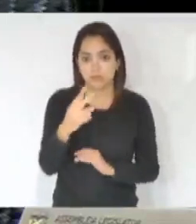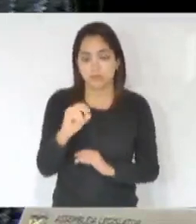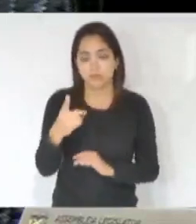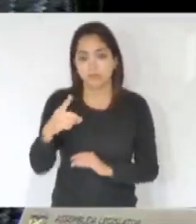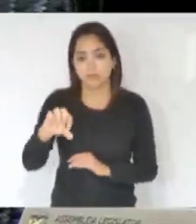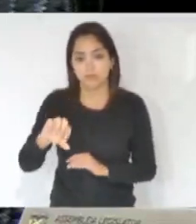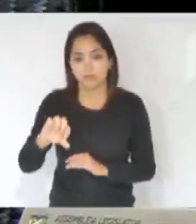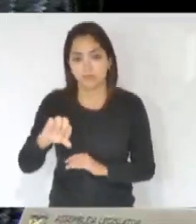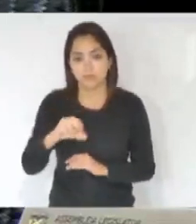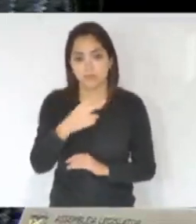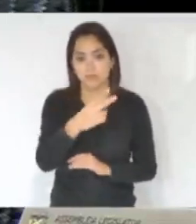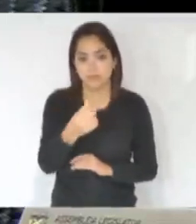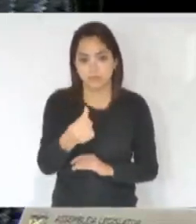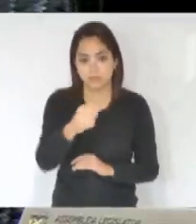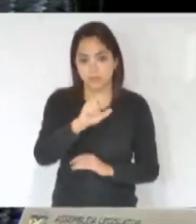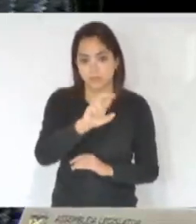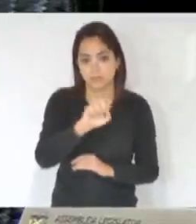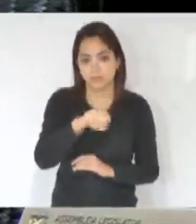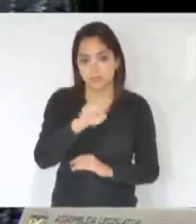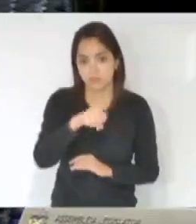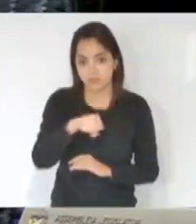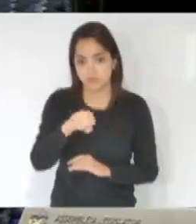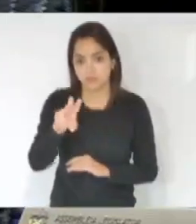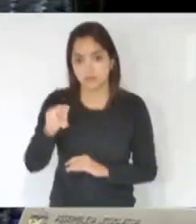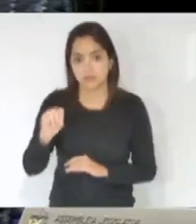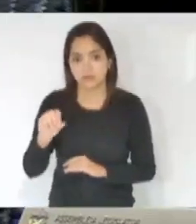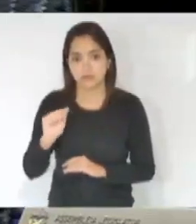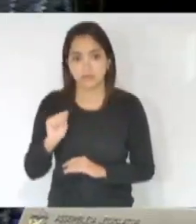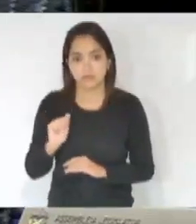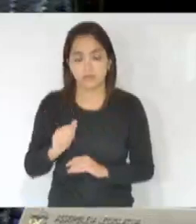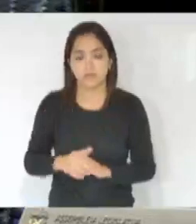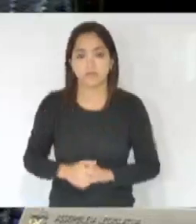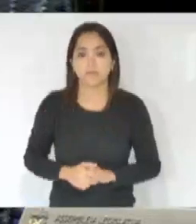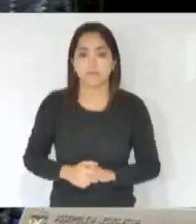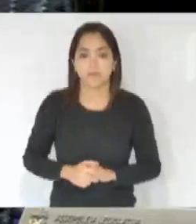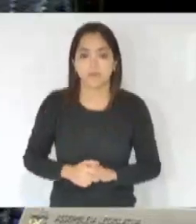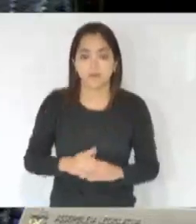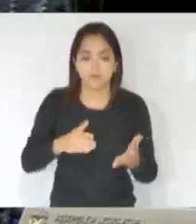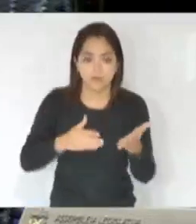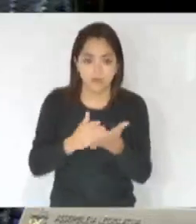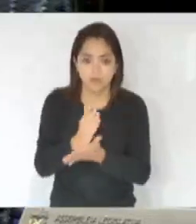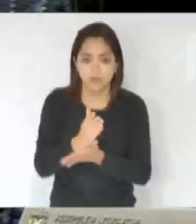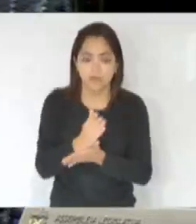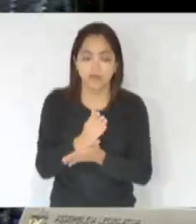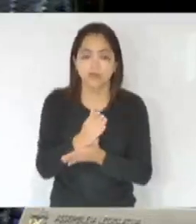votação: 26 votos sim, 3 votos não e sem qualquer abstenção. Foram aprovados os pedidos de informação